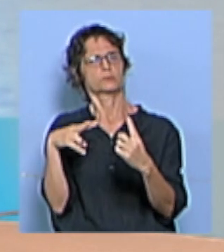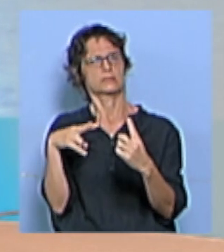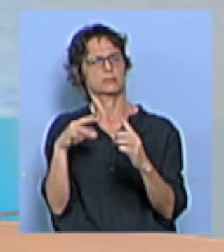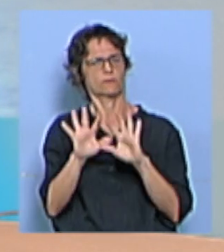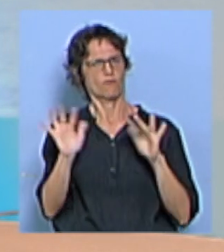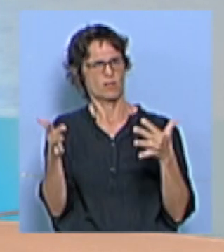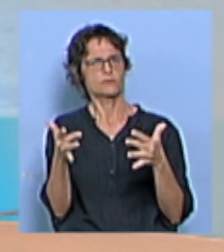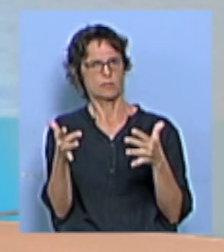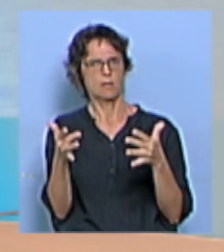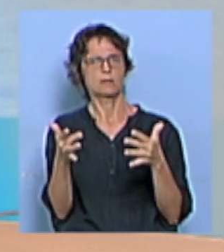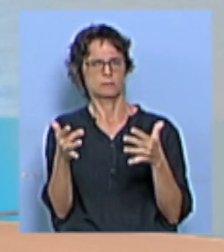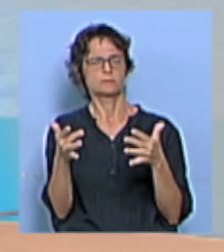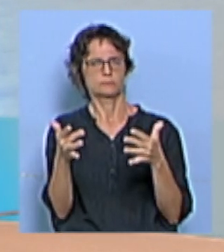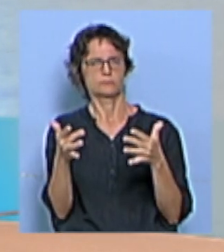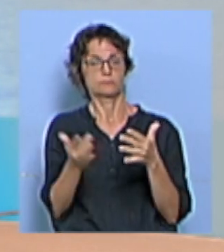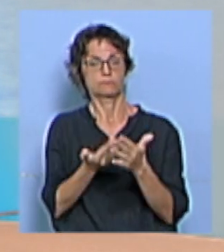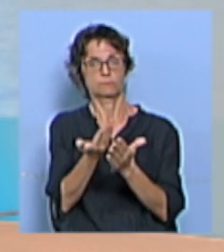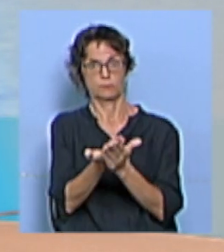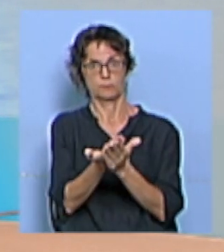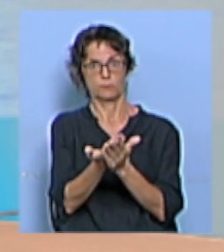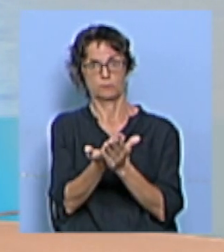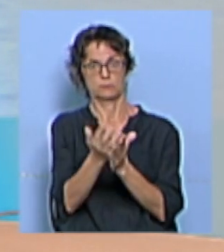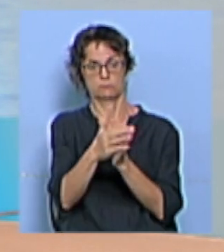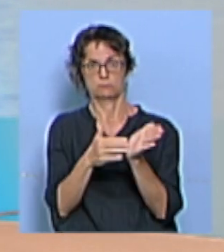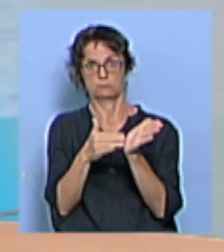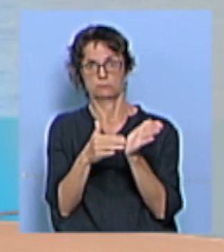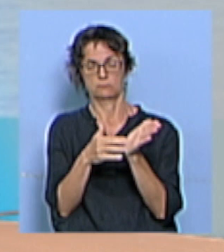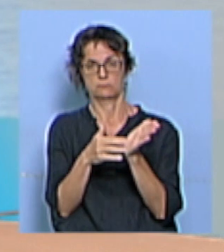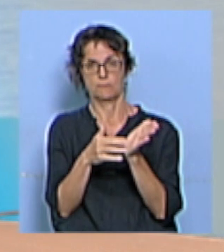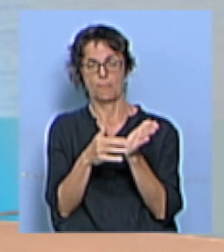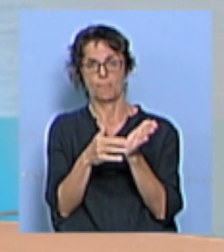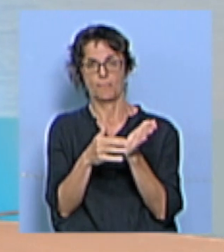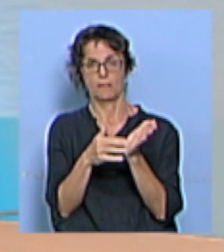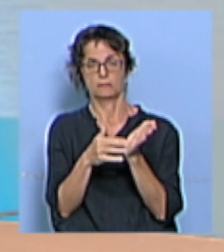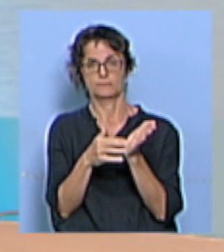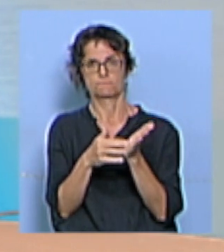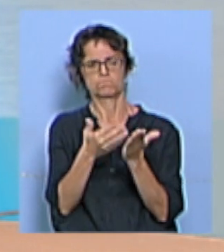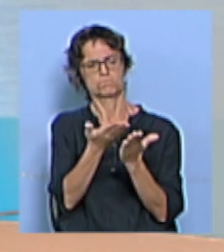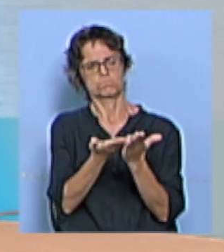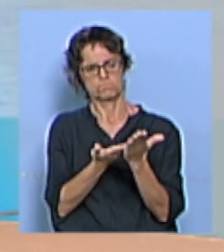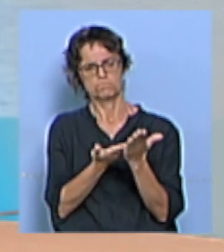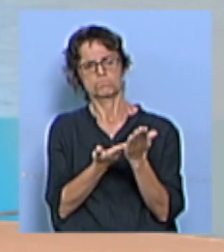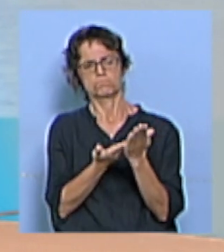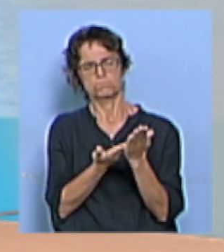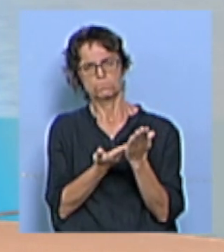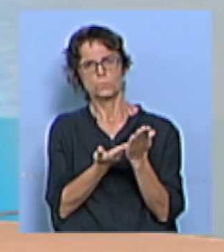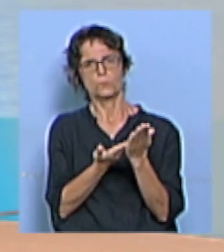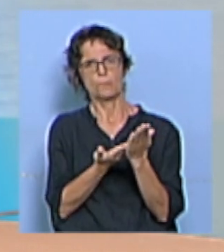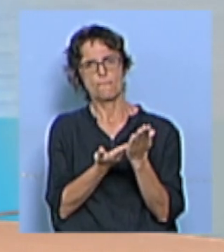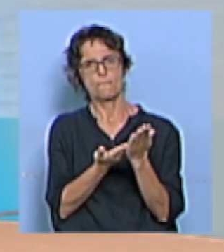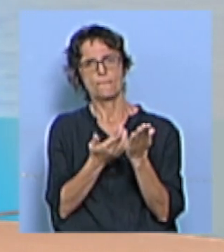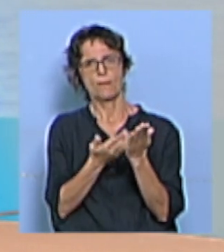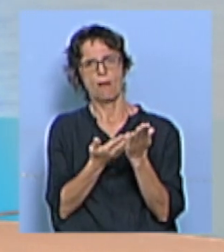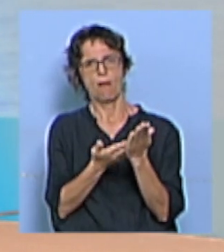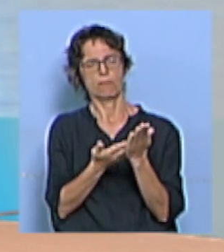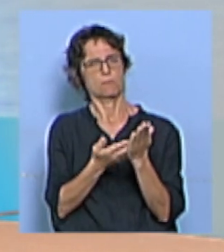assim, desta proposta litúrgica, temos aqui uma apresentação, digamos, da